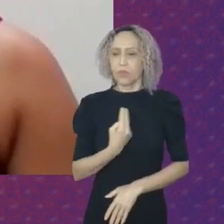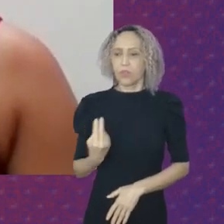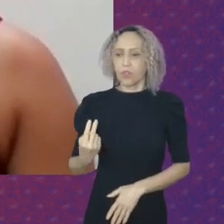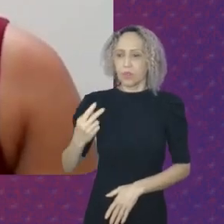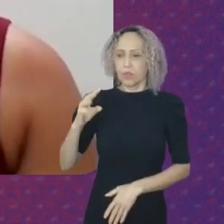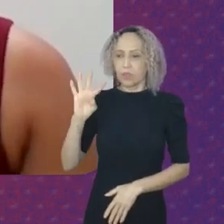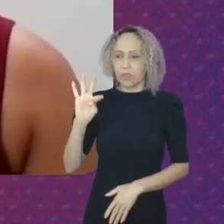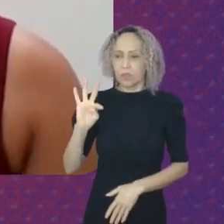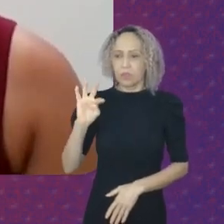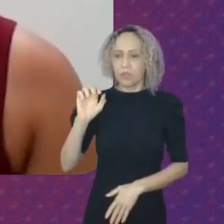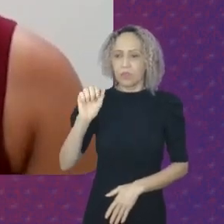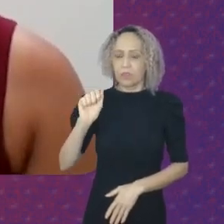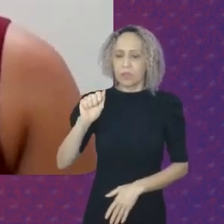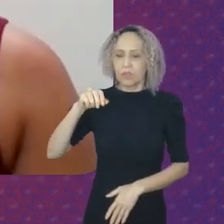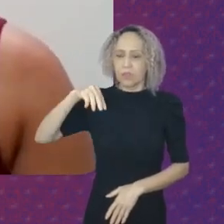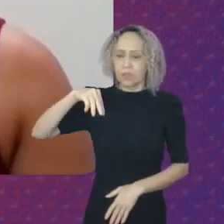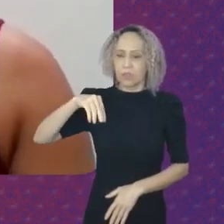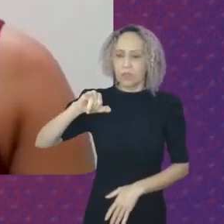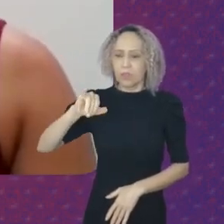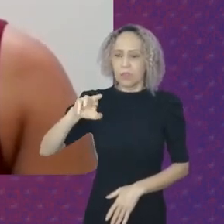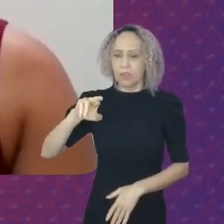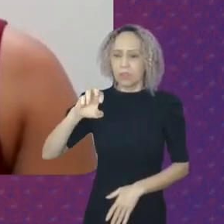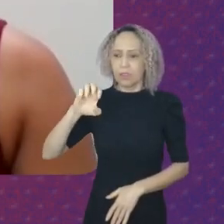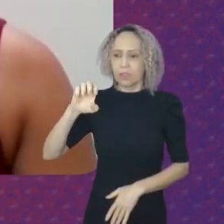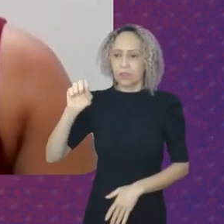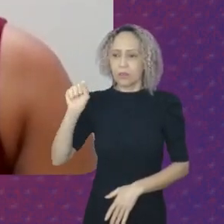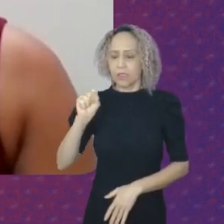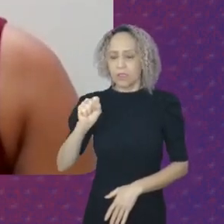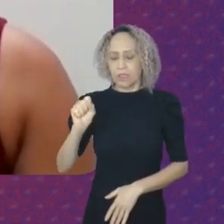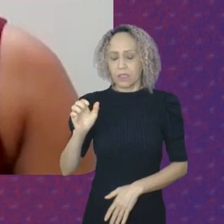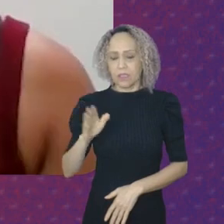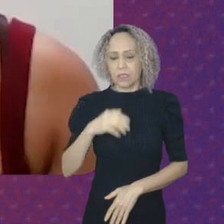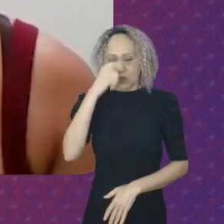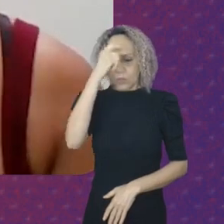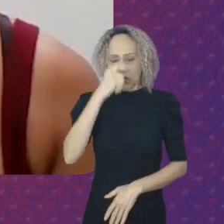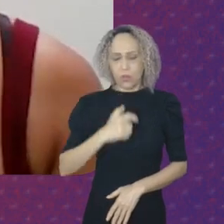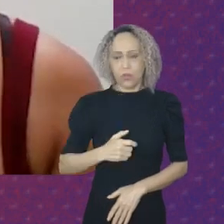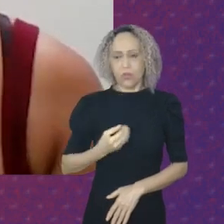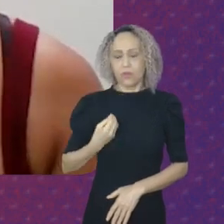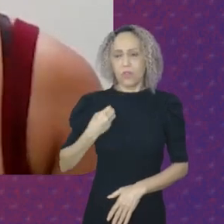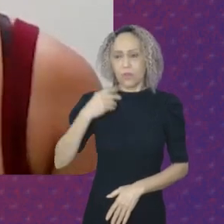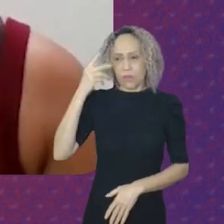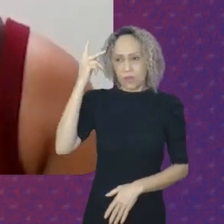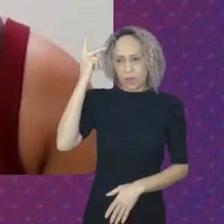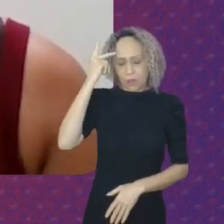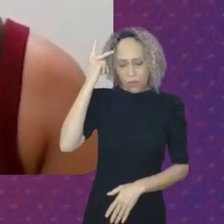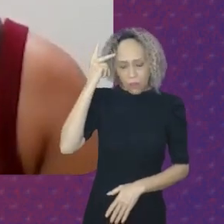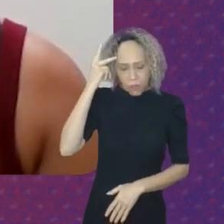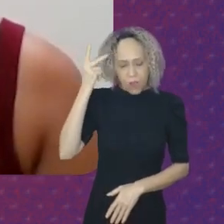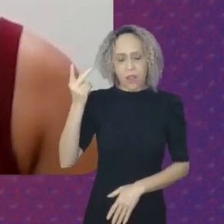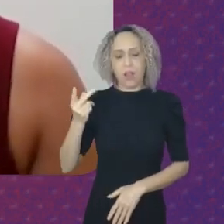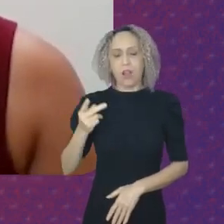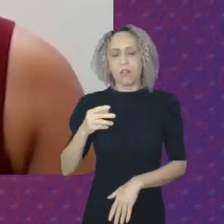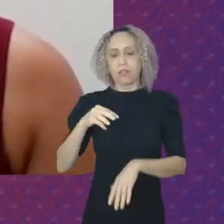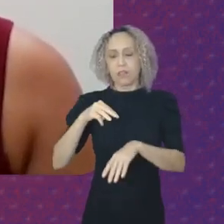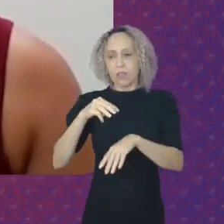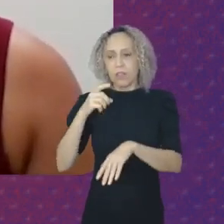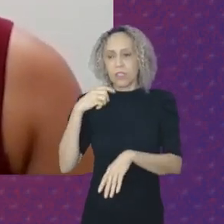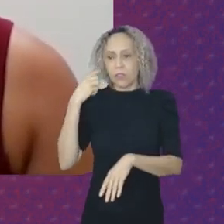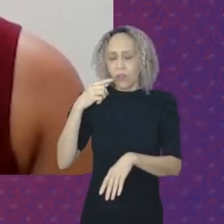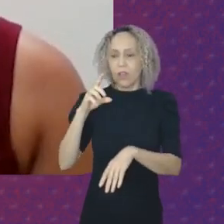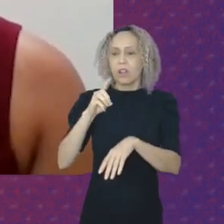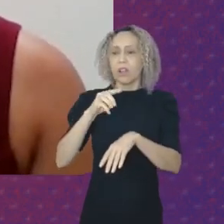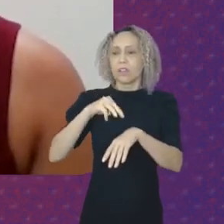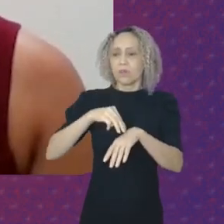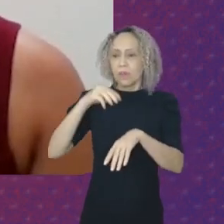Eu sou de São Paulo, sou advogada, tenho um mestrado em Direito Político e Econômico, sou militante do